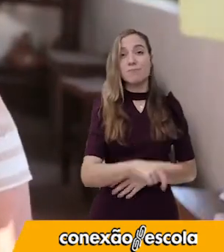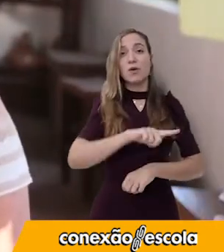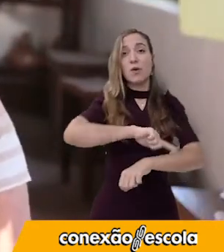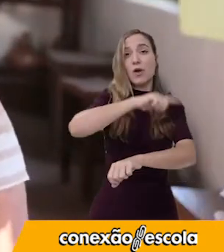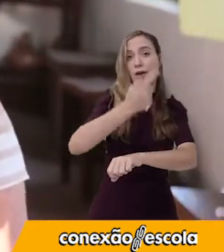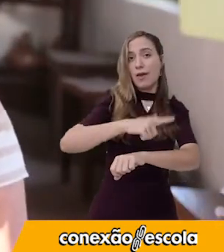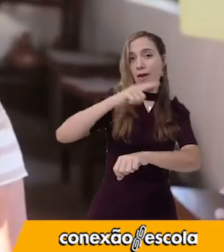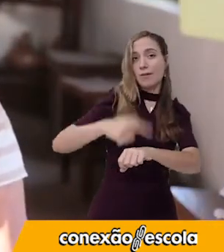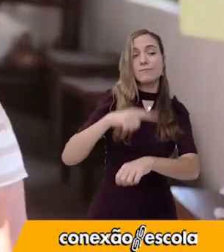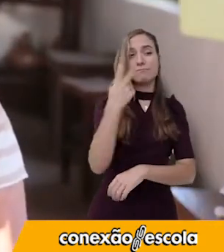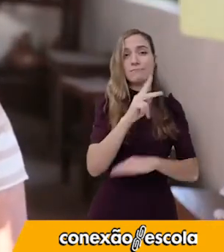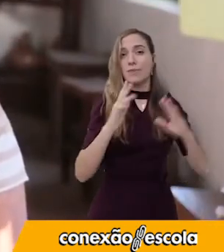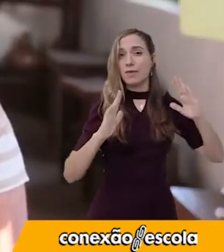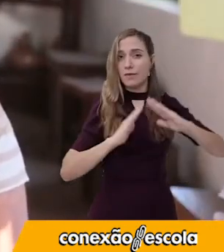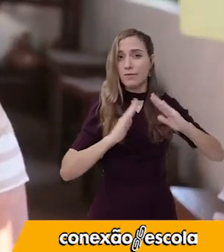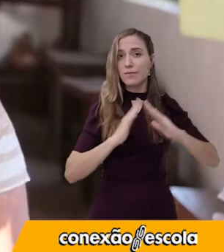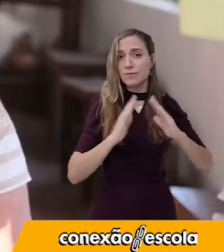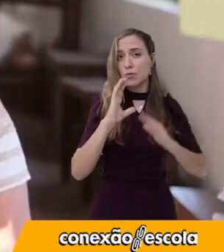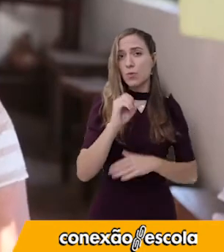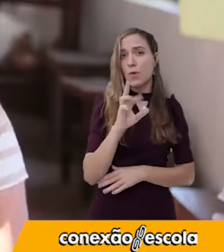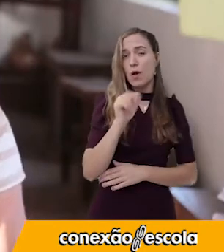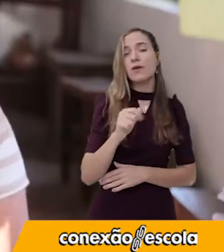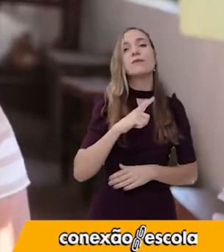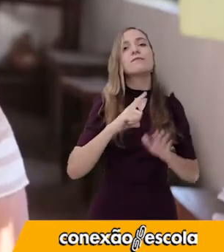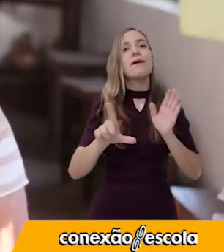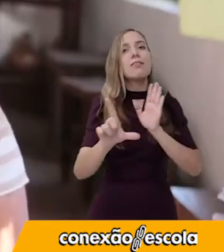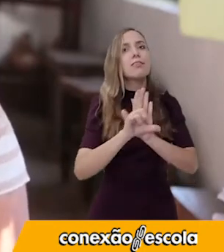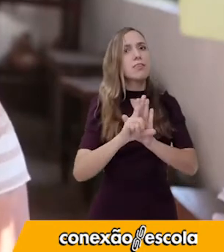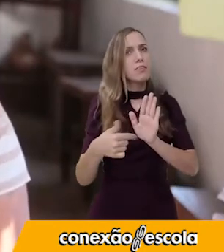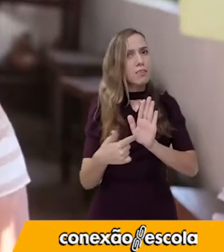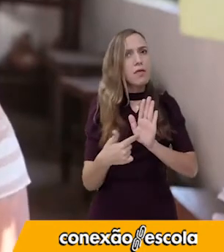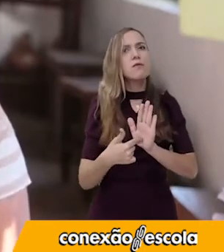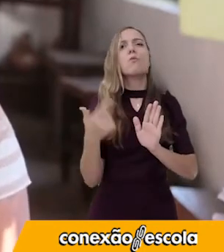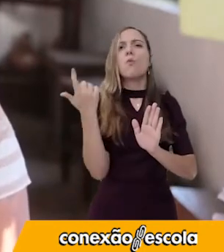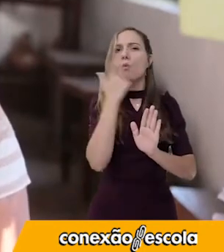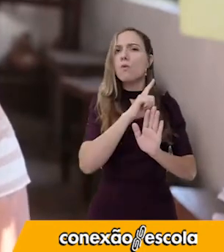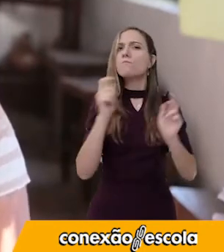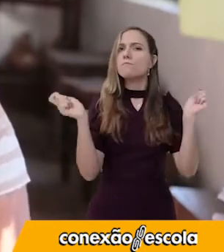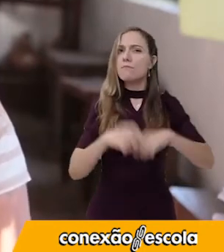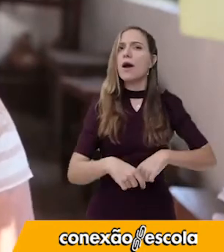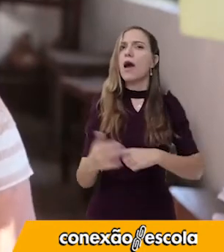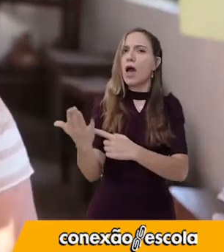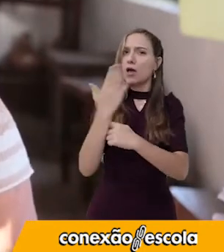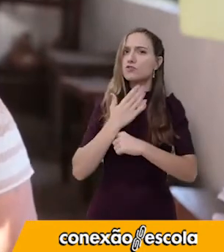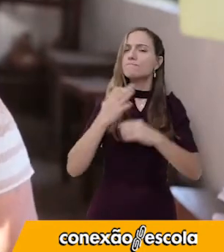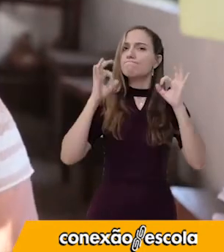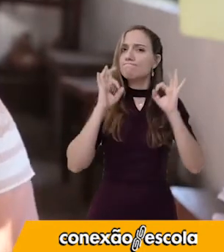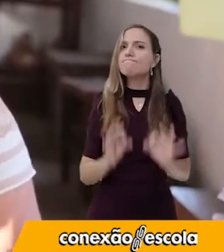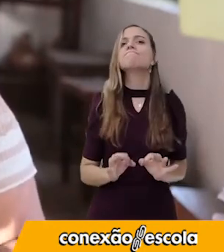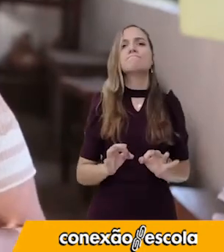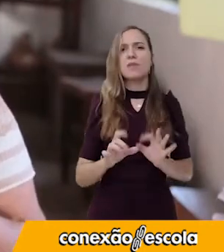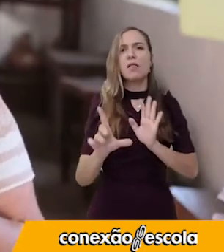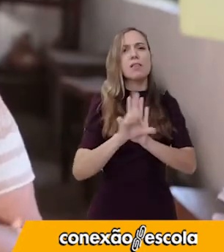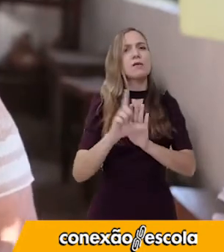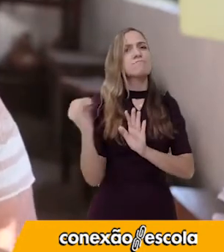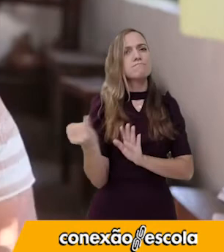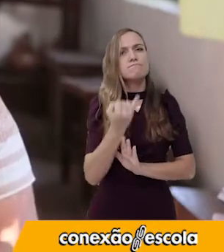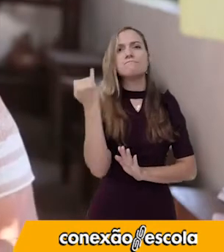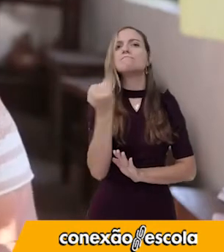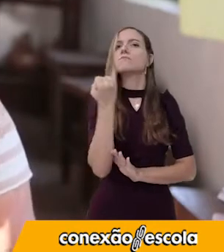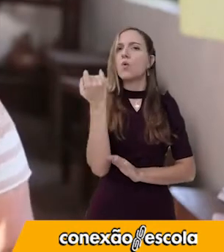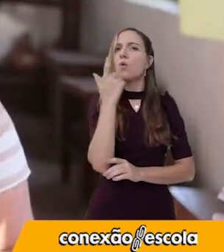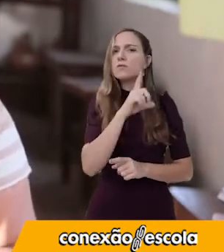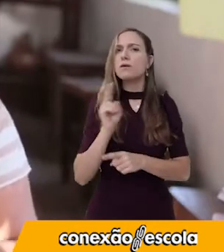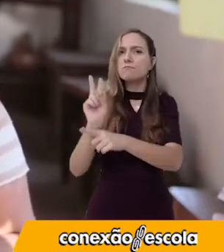No nosso caso aqui de Goiás, a Casa de Cora Coralina, a lei, ela nos